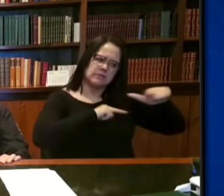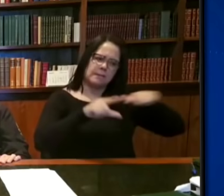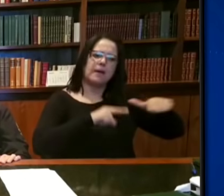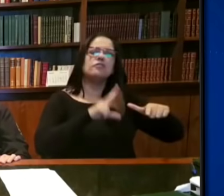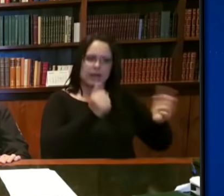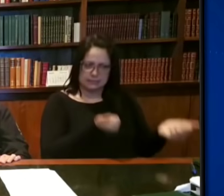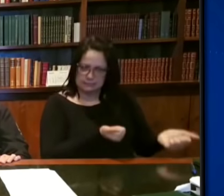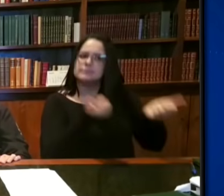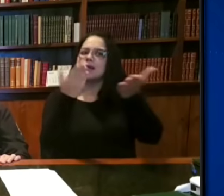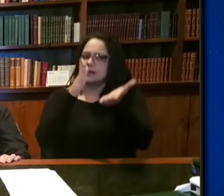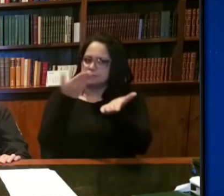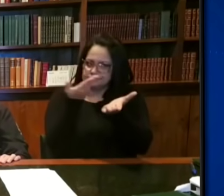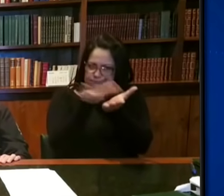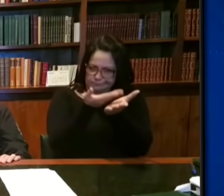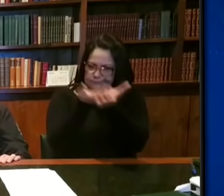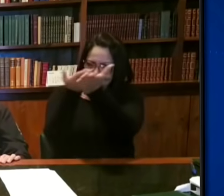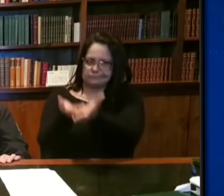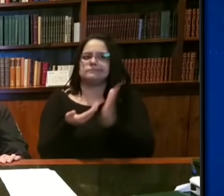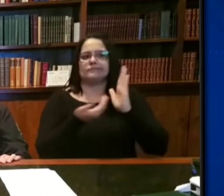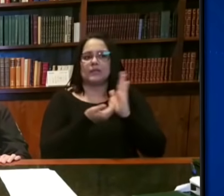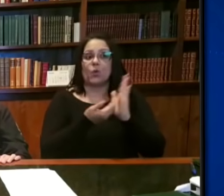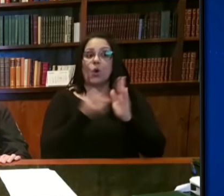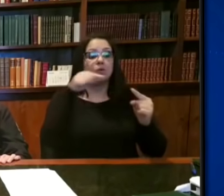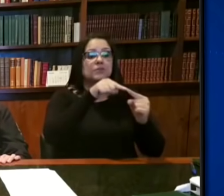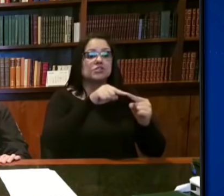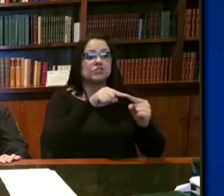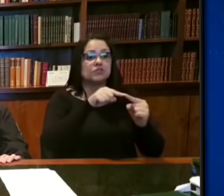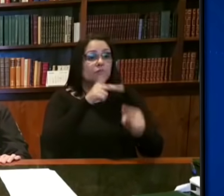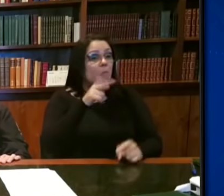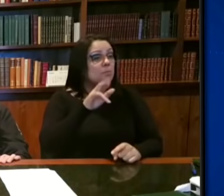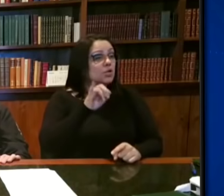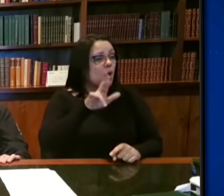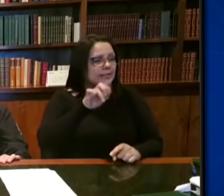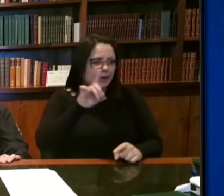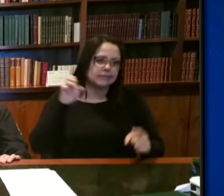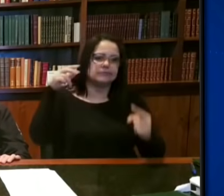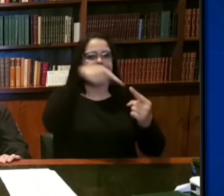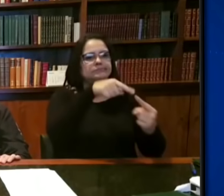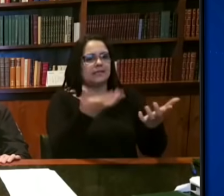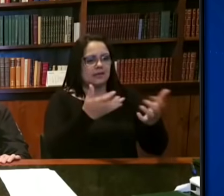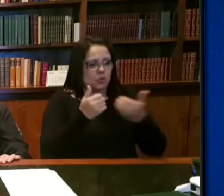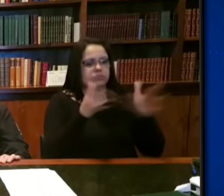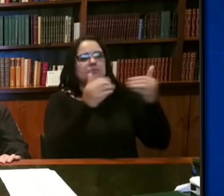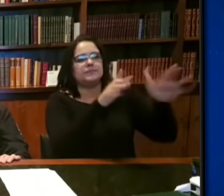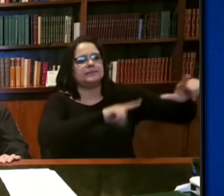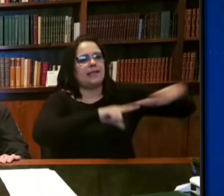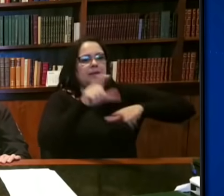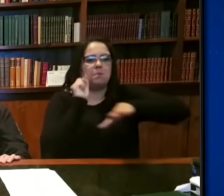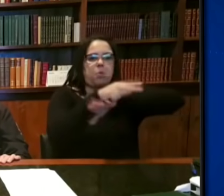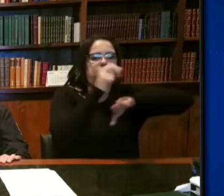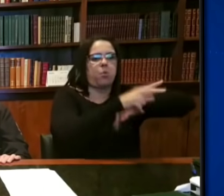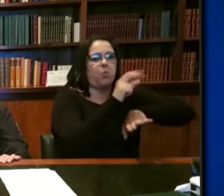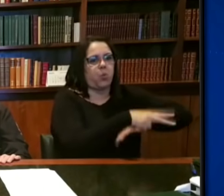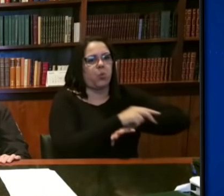brevemente. A prioridade agora é geração de emprego. Precisamos justamente abrir novos horizontes de investimento. Então,